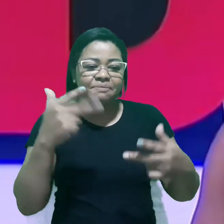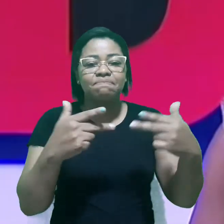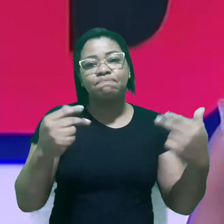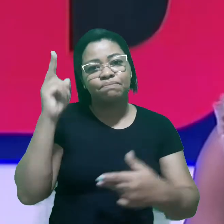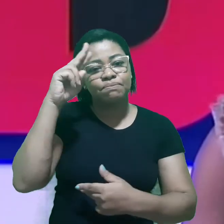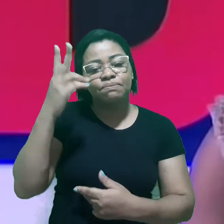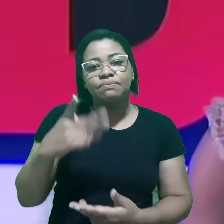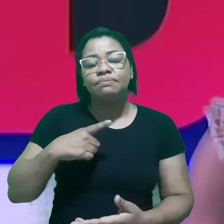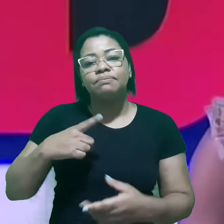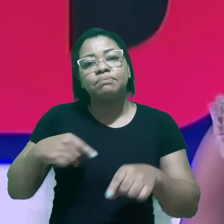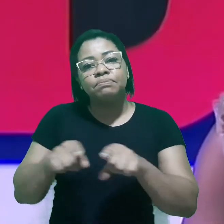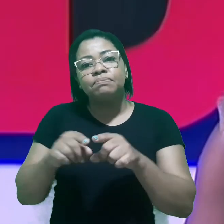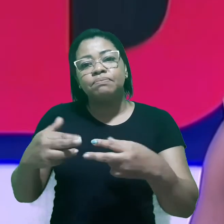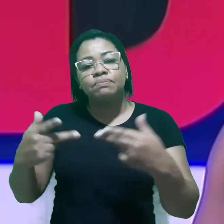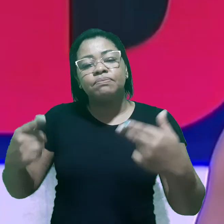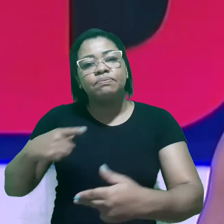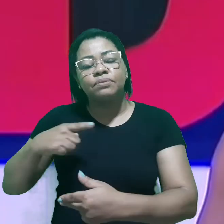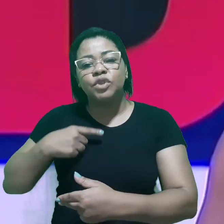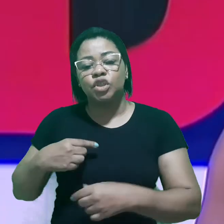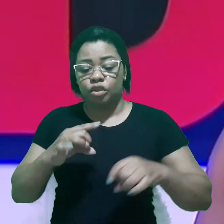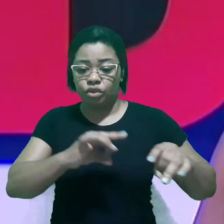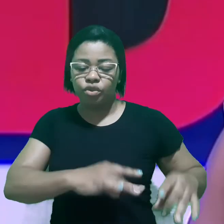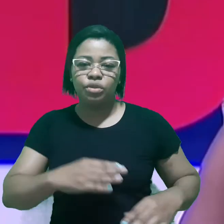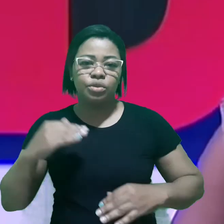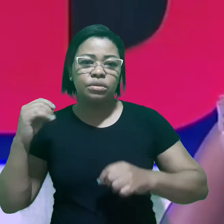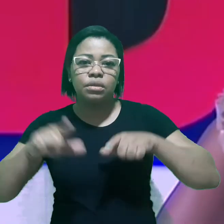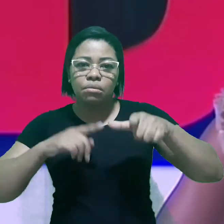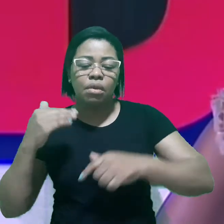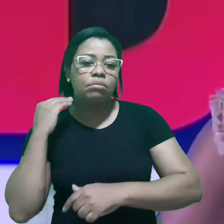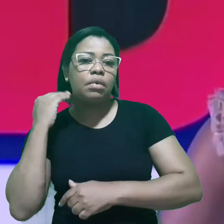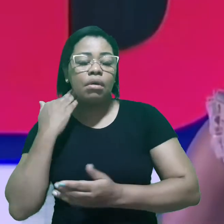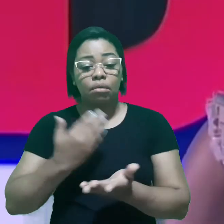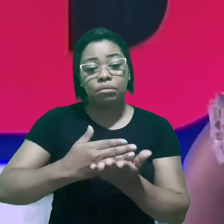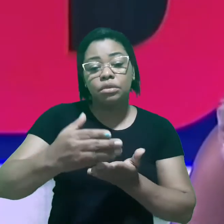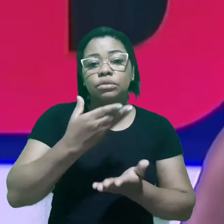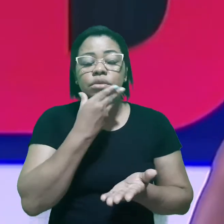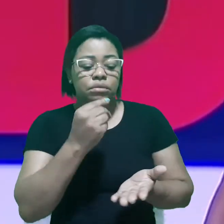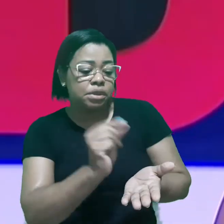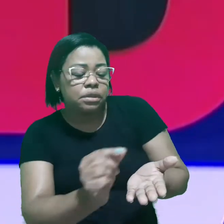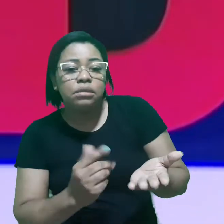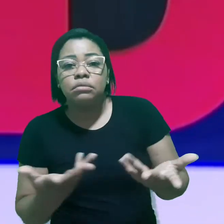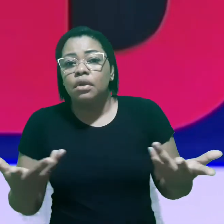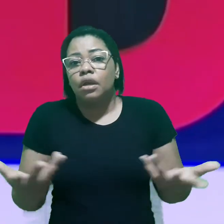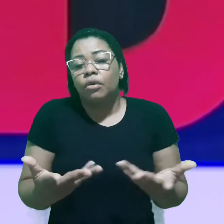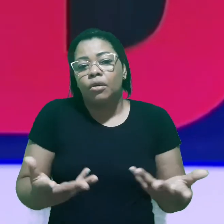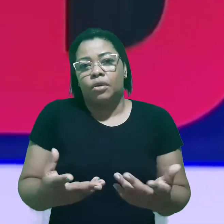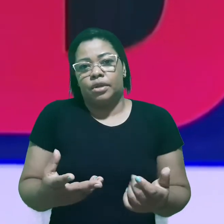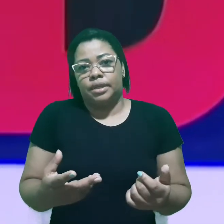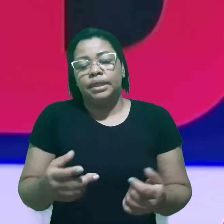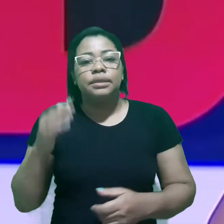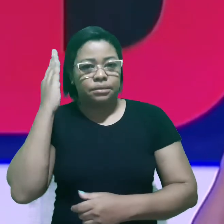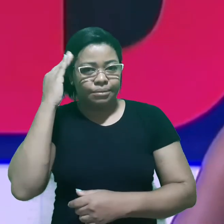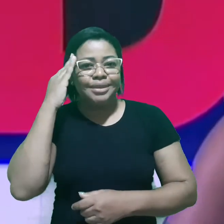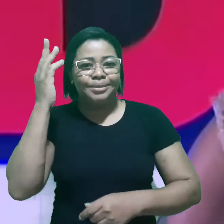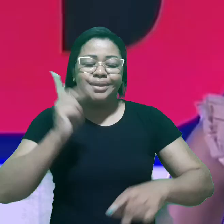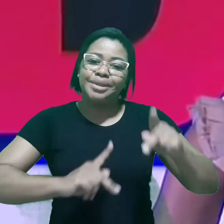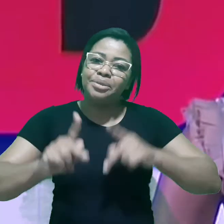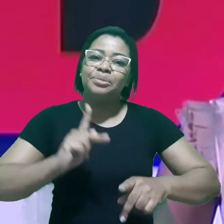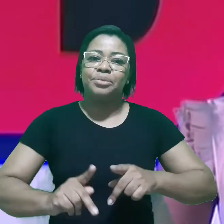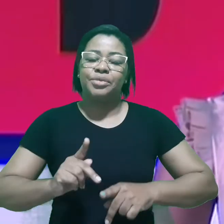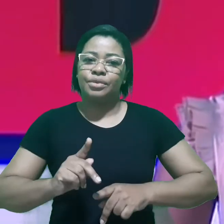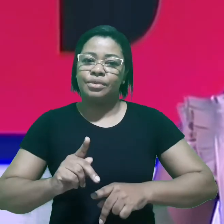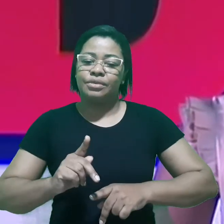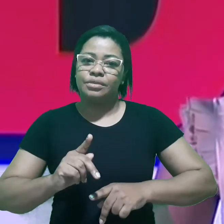A sabedoria popular era que nigerianos não gostam de literatura. Ele discordava. Ele sentiu que pessoas que podiam